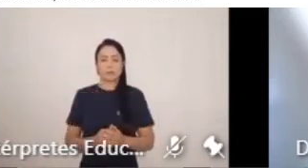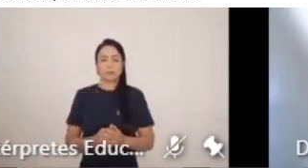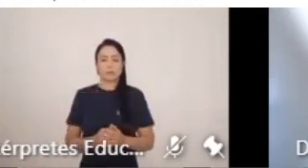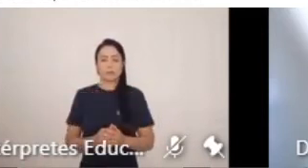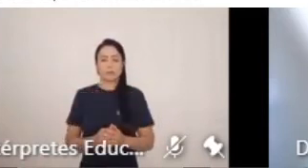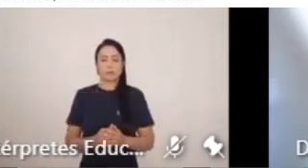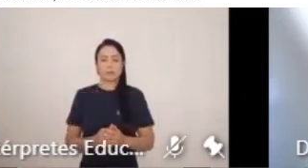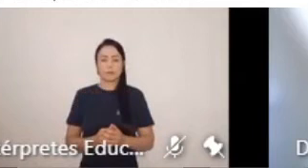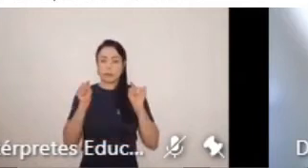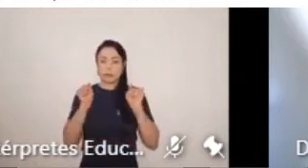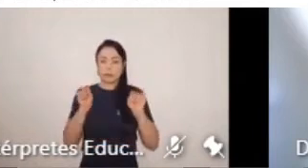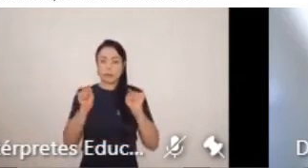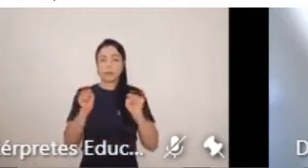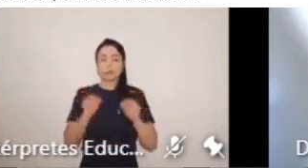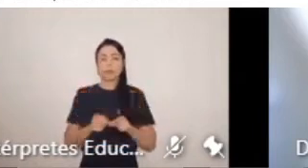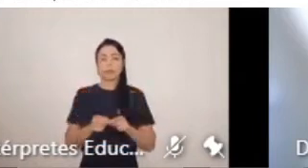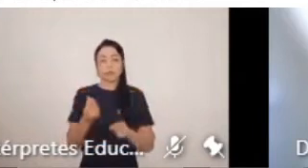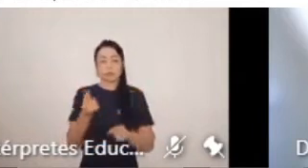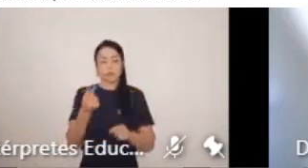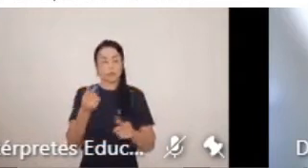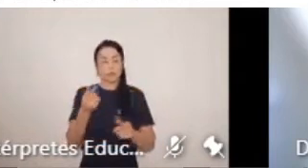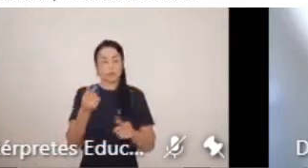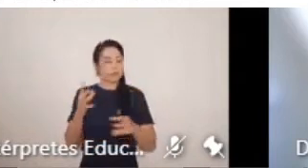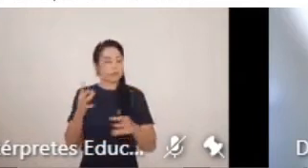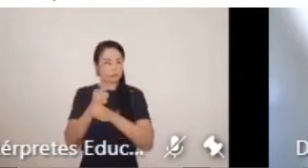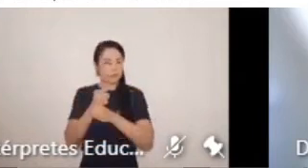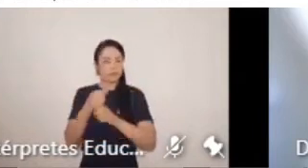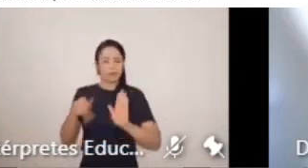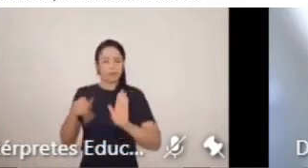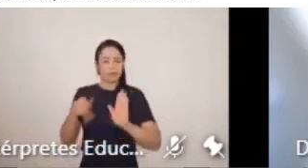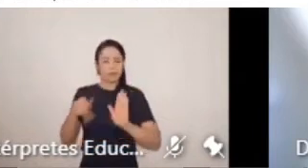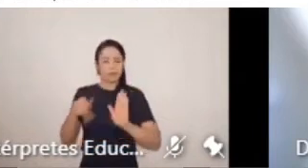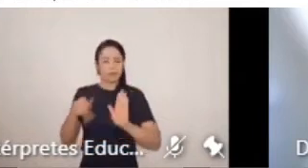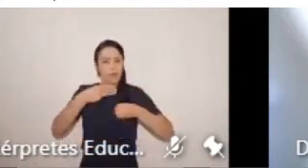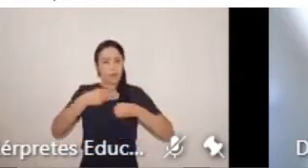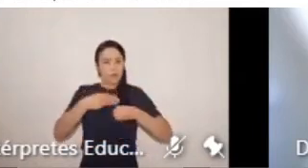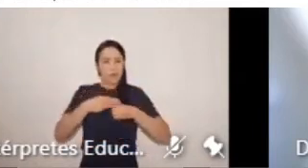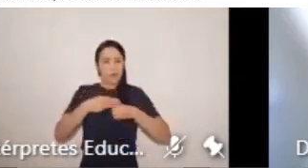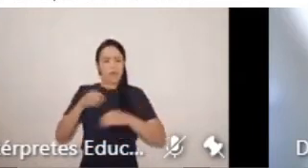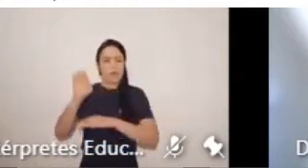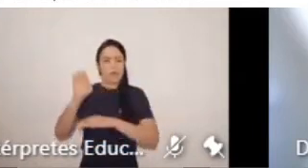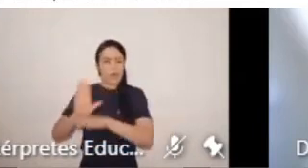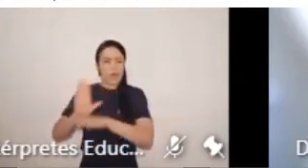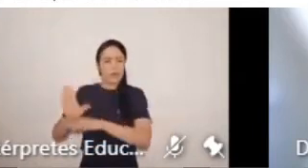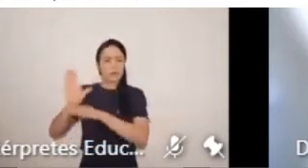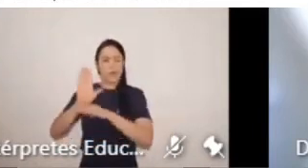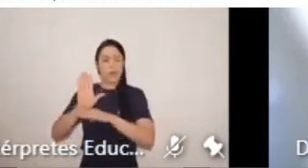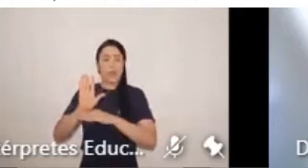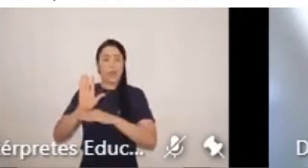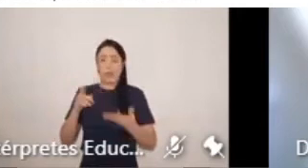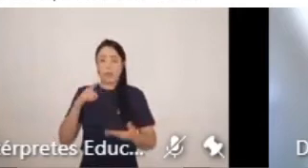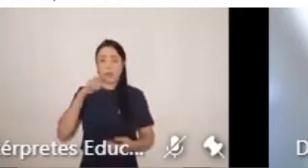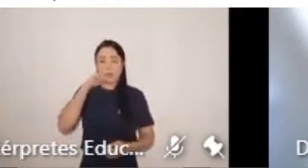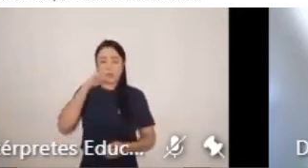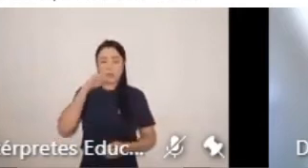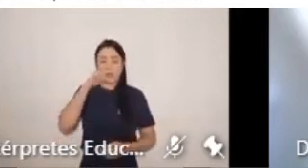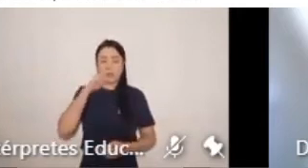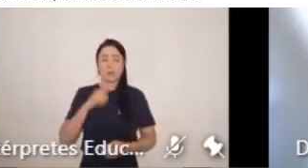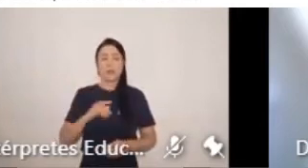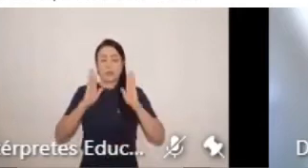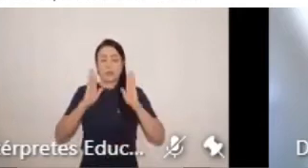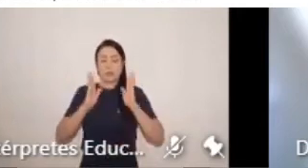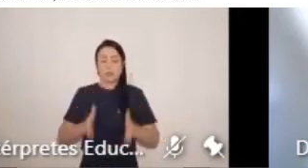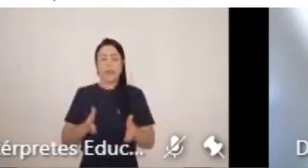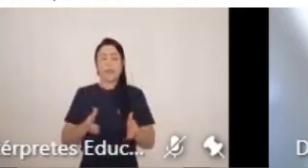ponto de vista do orçamento dos estados e dos municípios, significa um grande risco, né? Porque a gente já tem a União